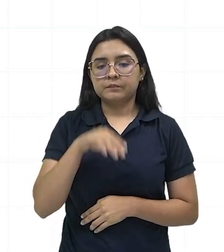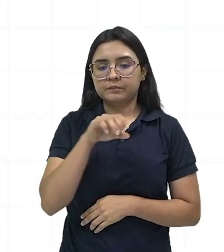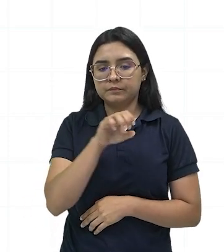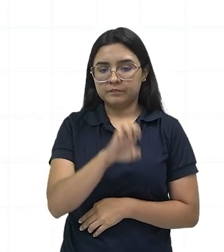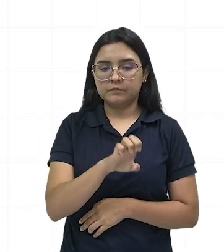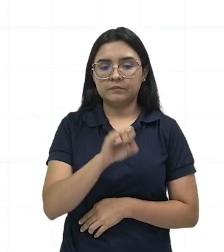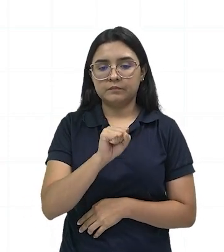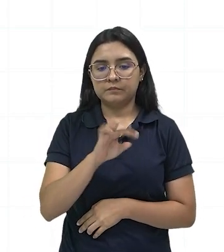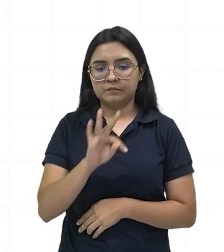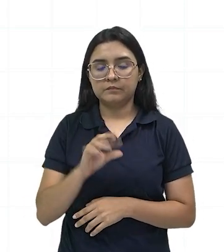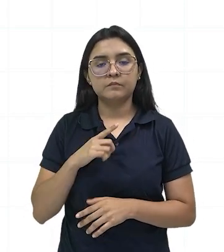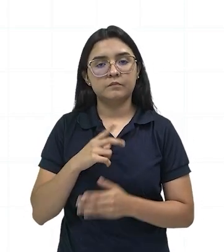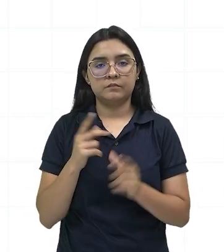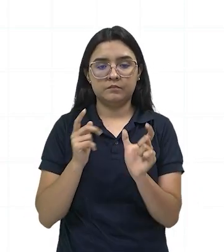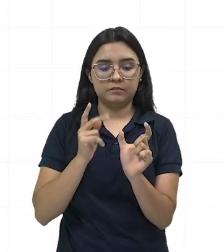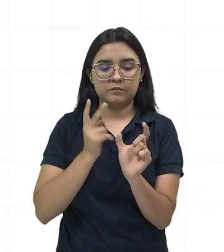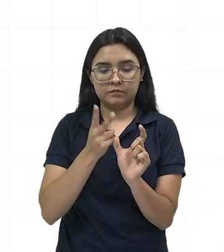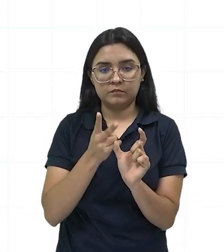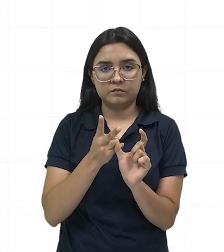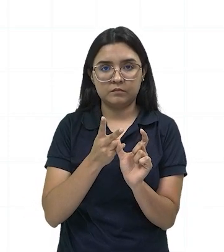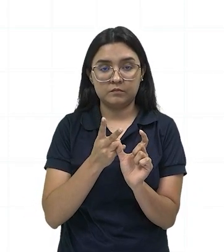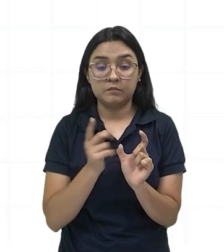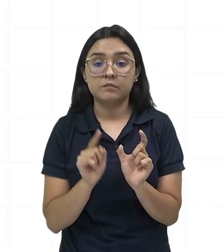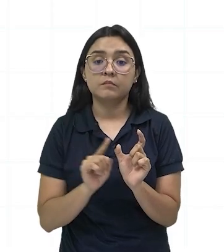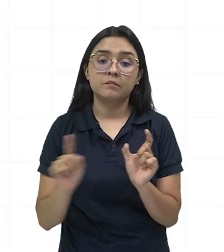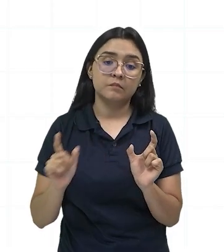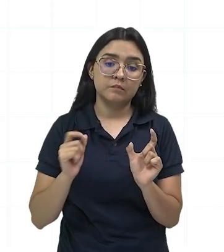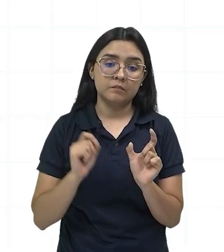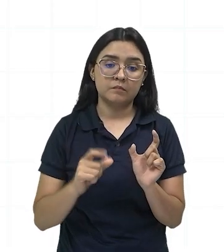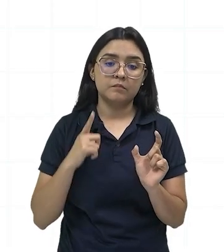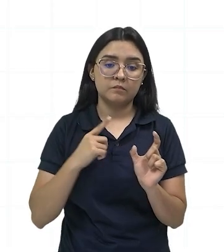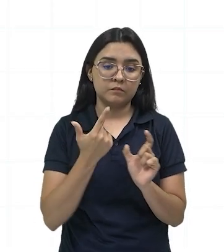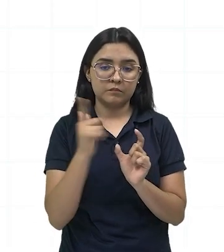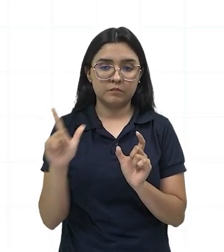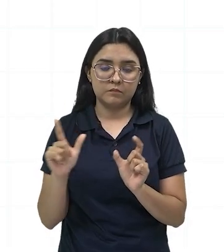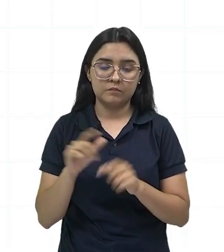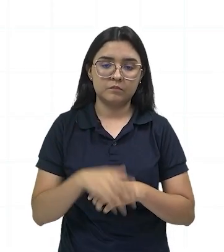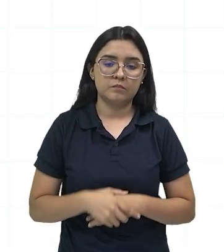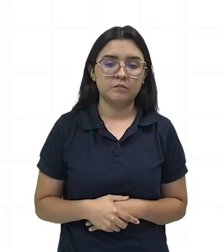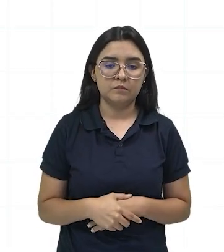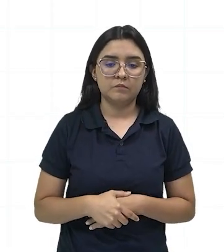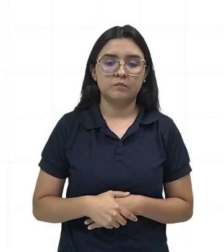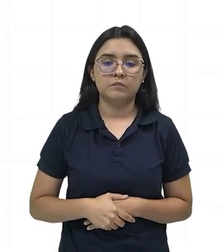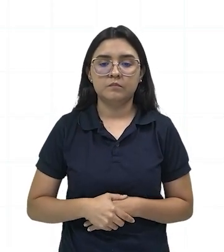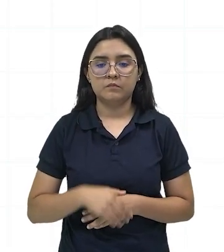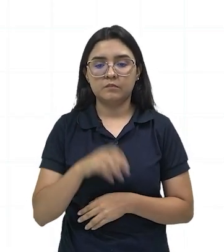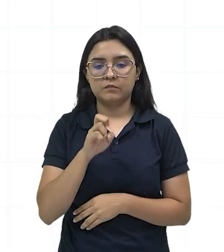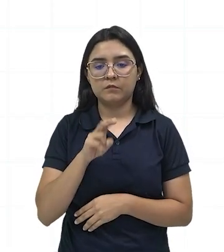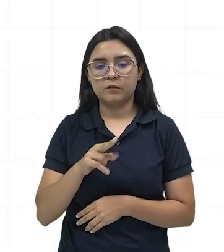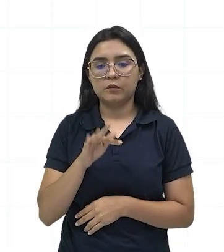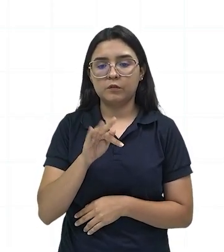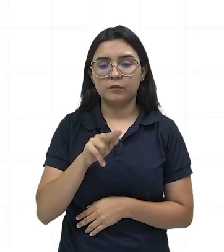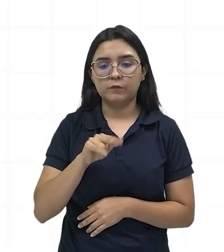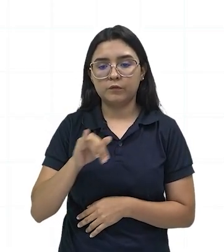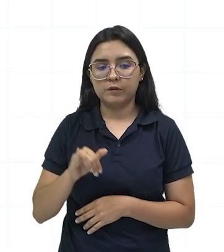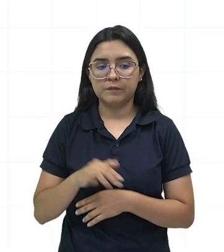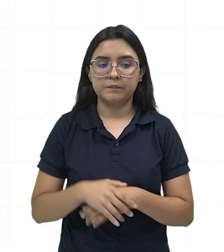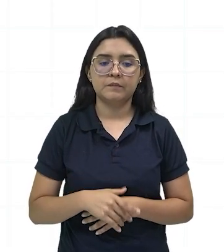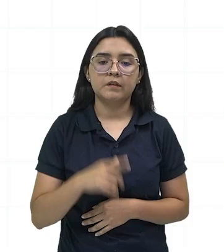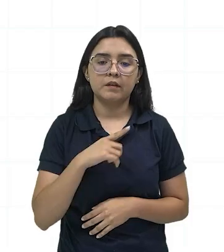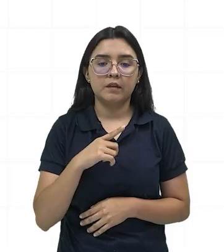muda, radical. Mas aí eu tenho o exemplo de verbo irregular. Eu fui, que vem do verbo ir.